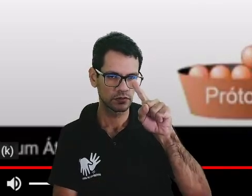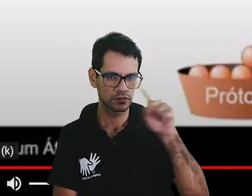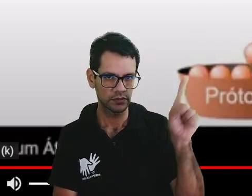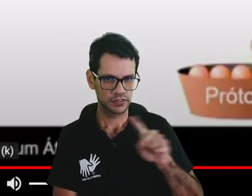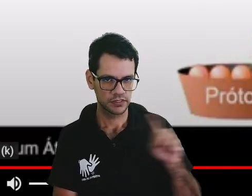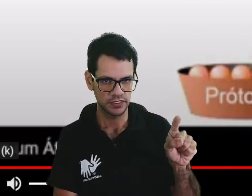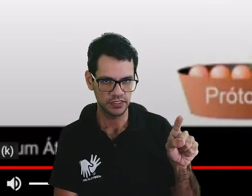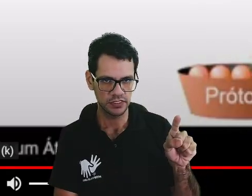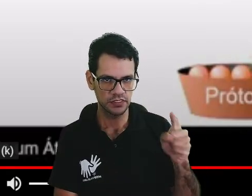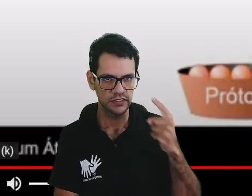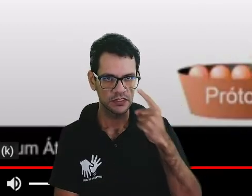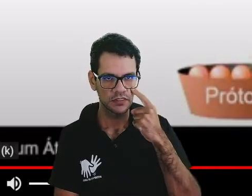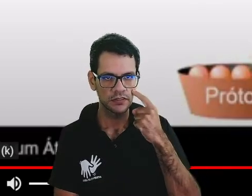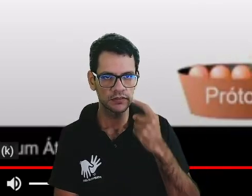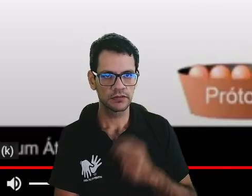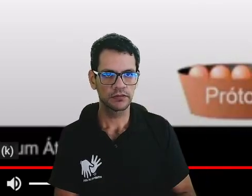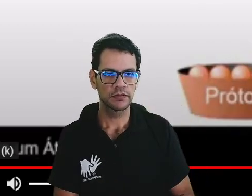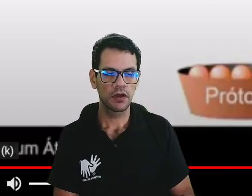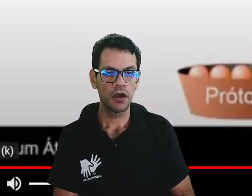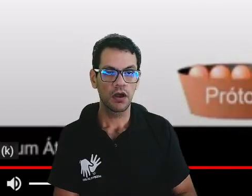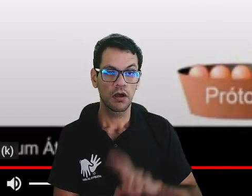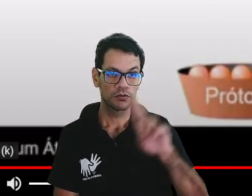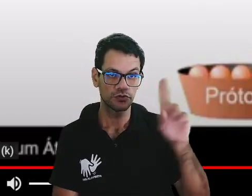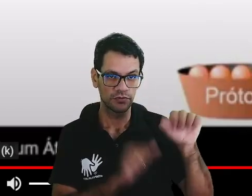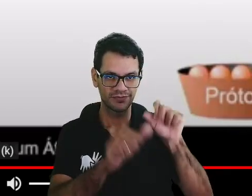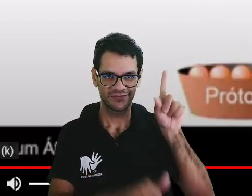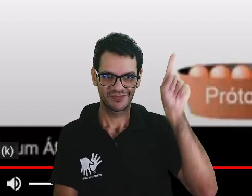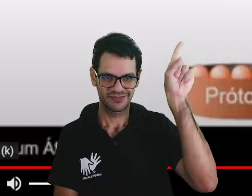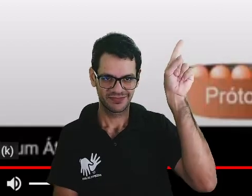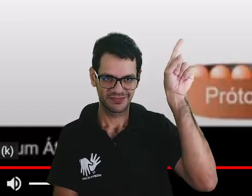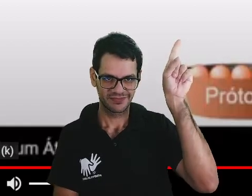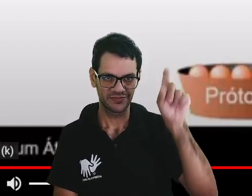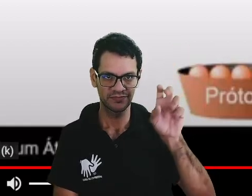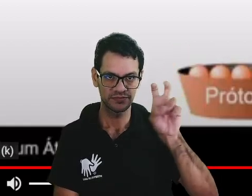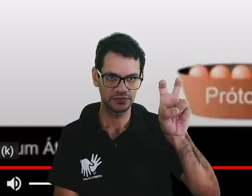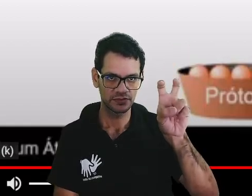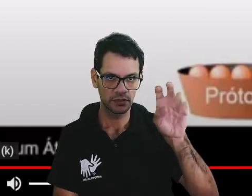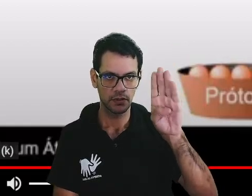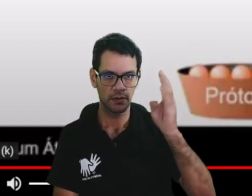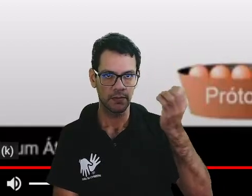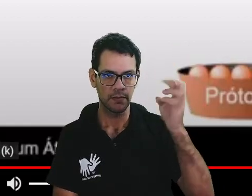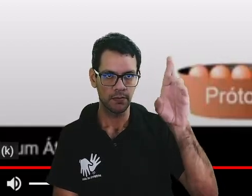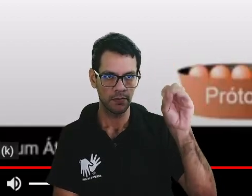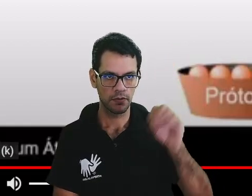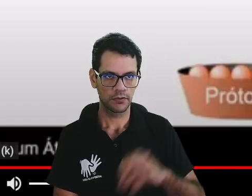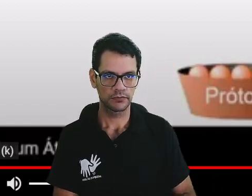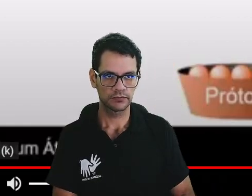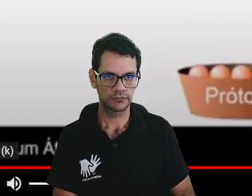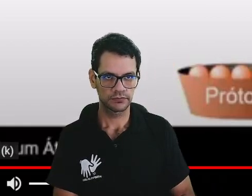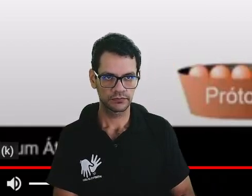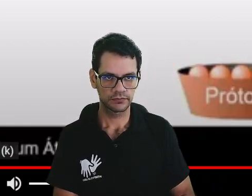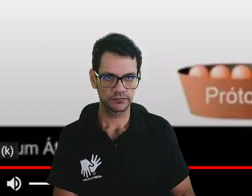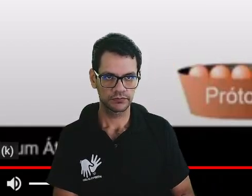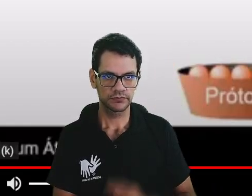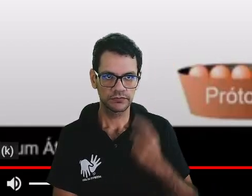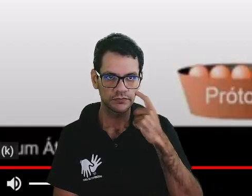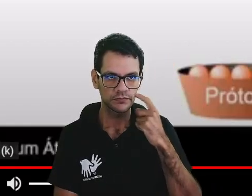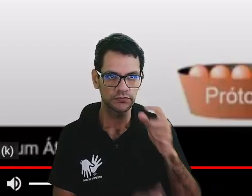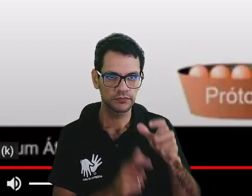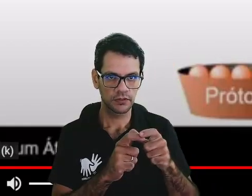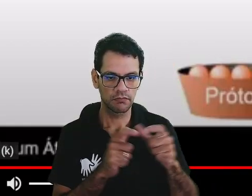ver como vai mudando. Ó. 4, berílio. Se eu colocar 5, vai ser o boro. Vocês estão vendo que está